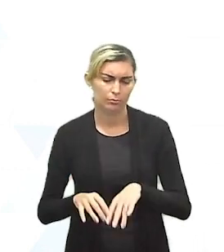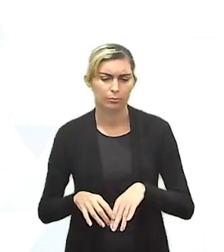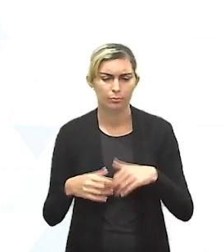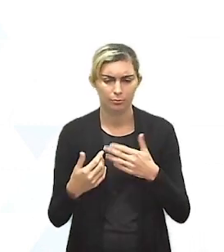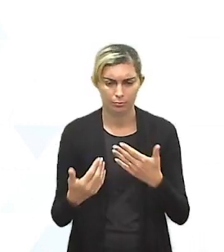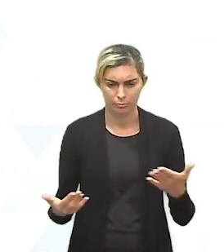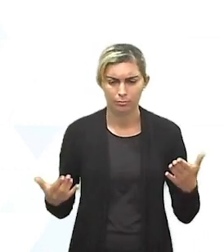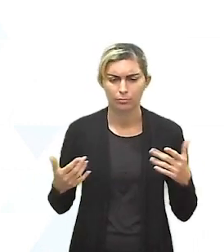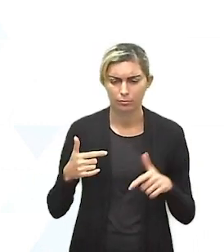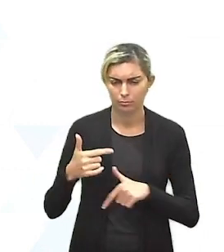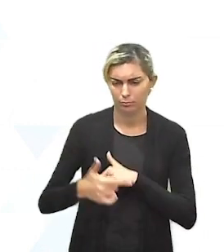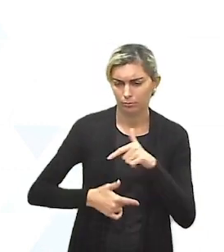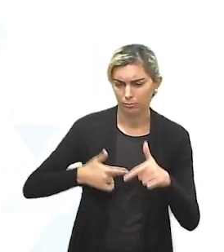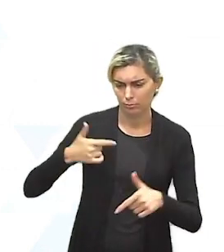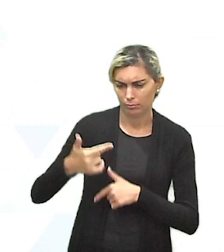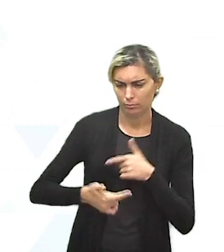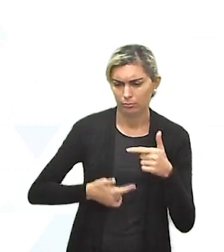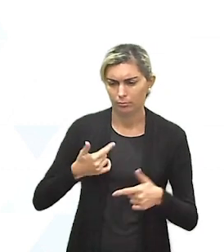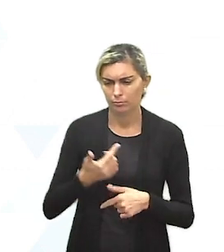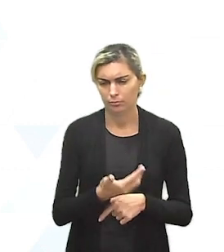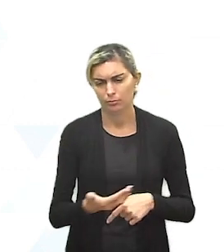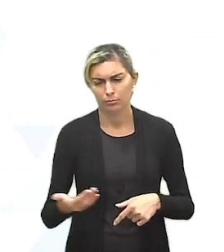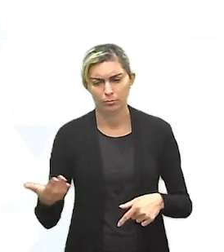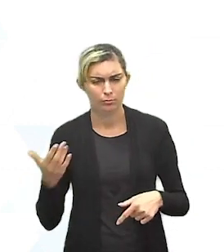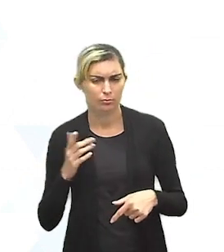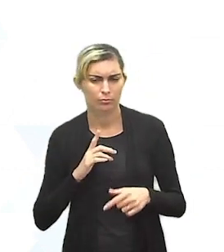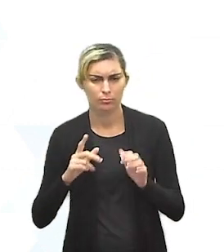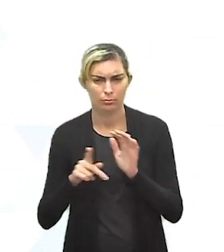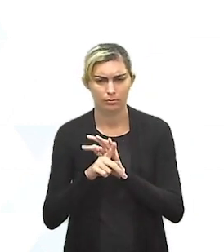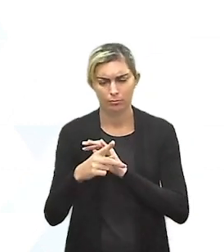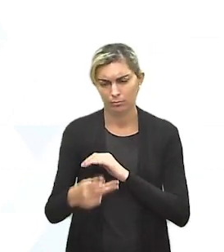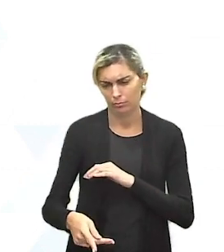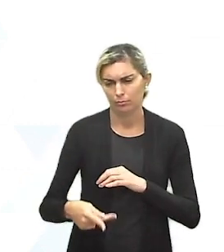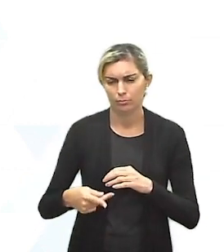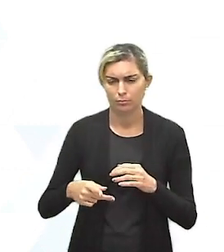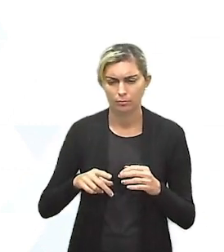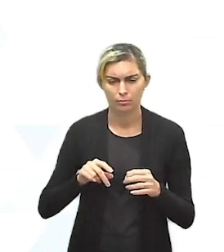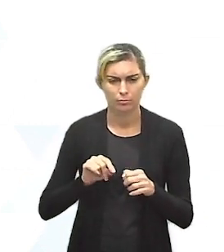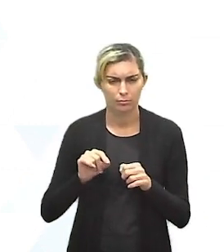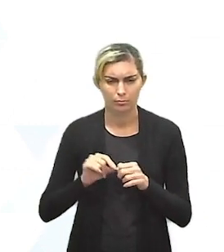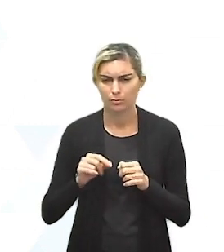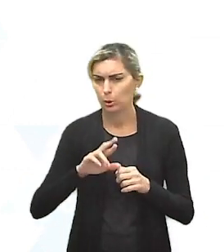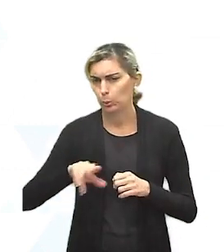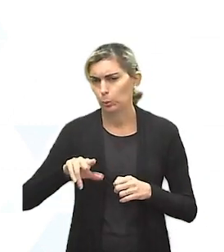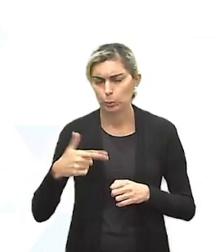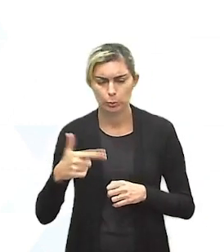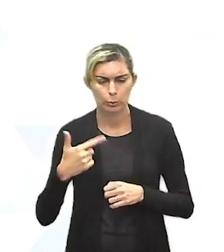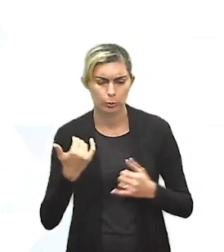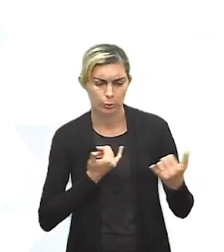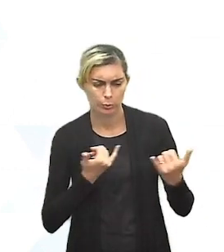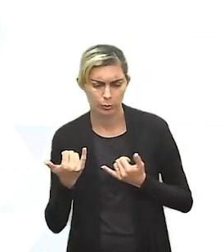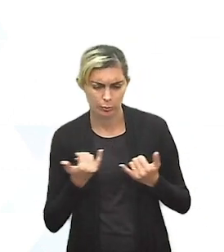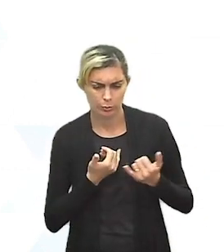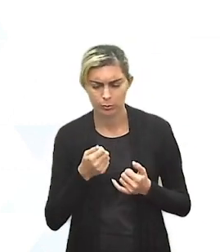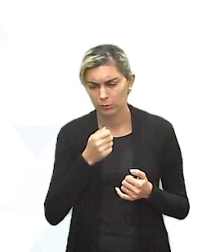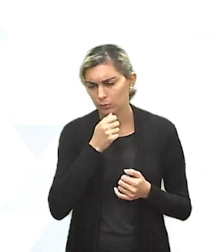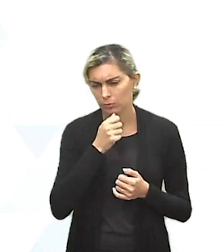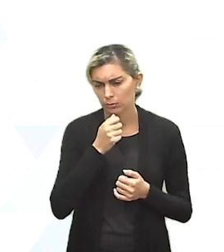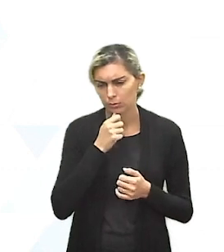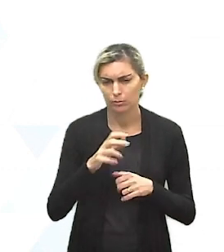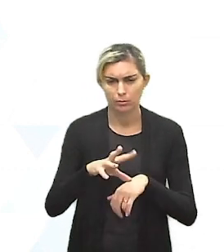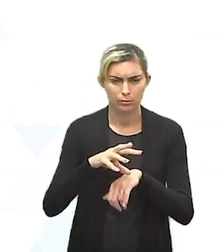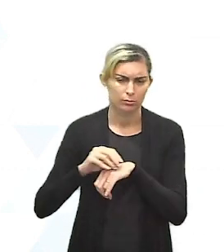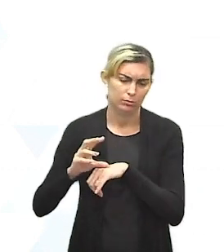O trabalhar desses dados é o que produz a informação. Ou seja, não existe informação sem coleta de